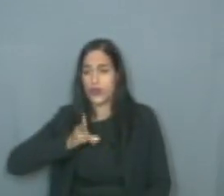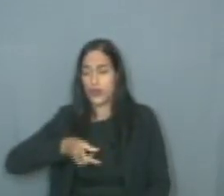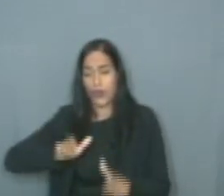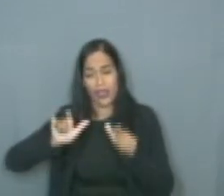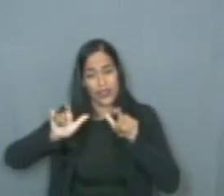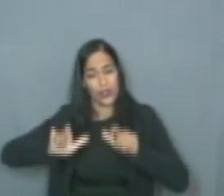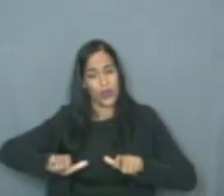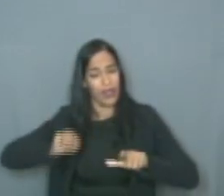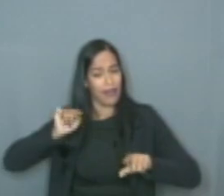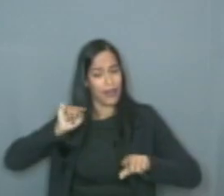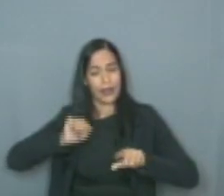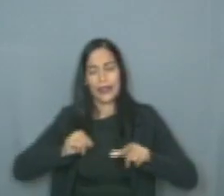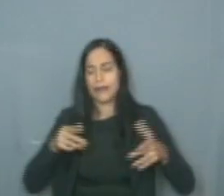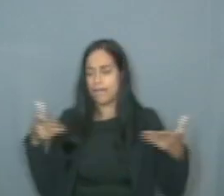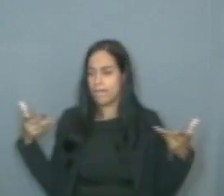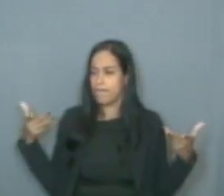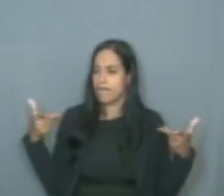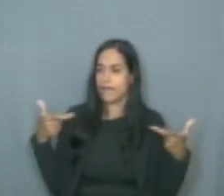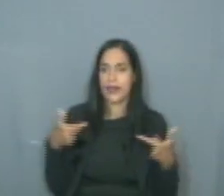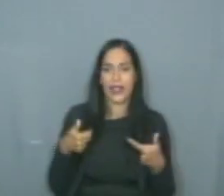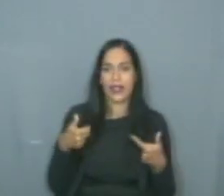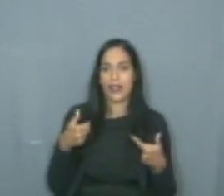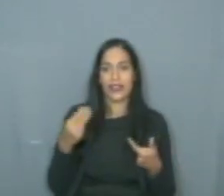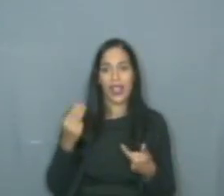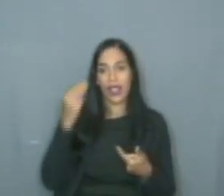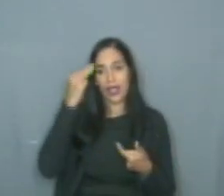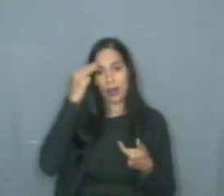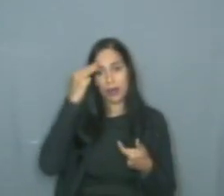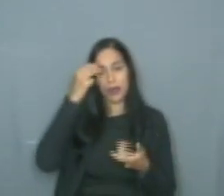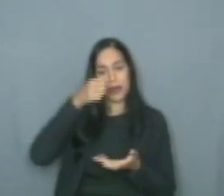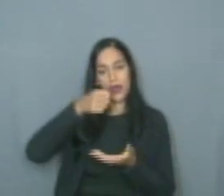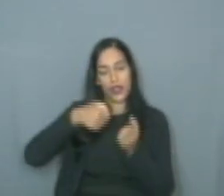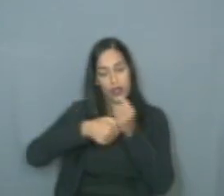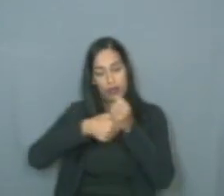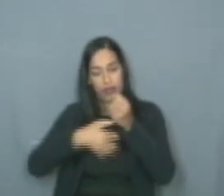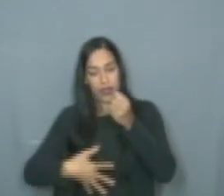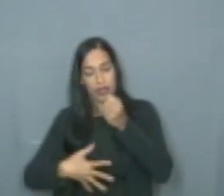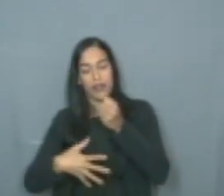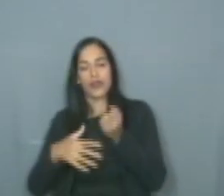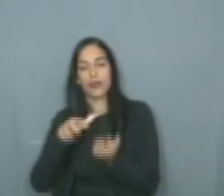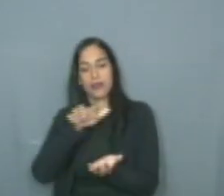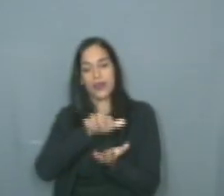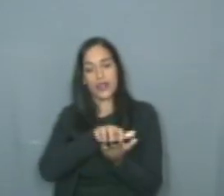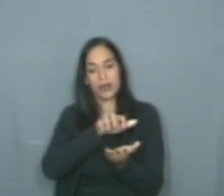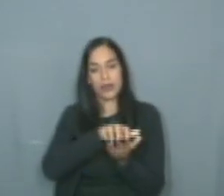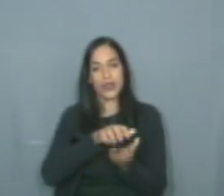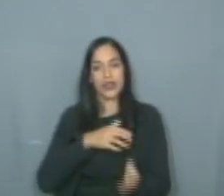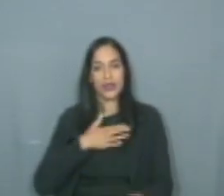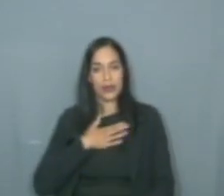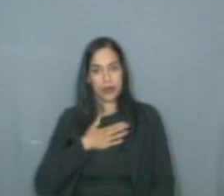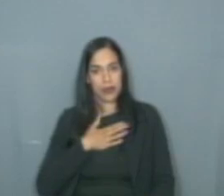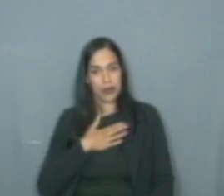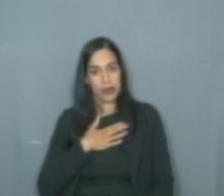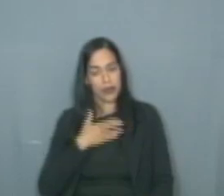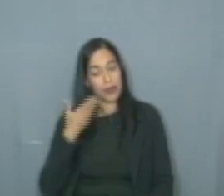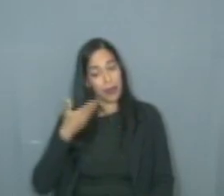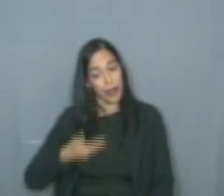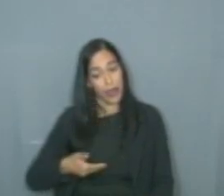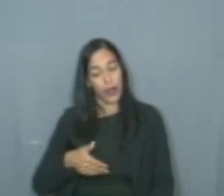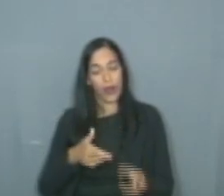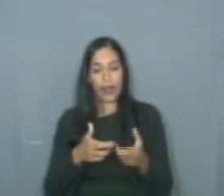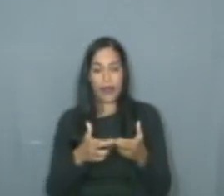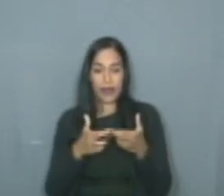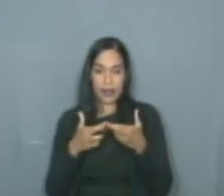de excelência e da memória do frevo pernambucano. O meu